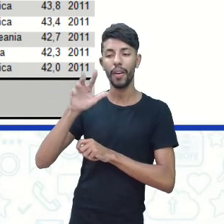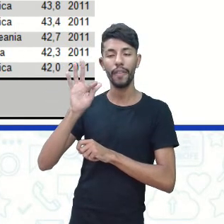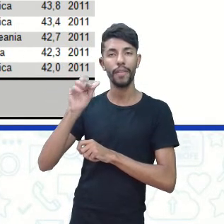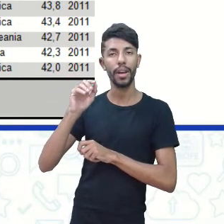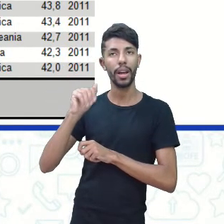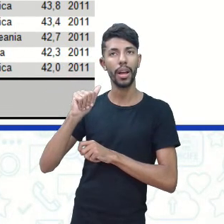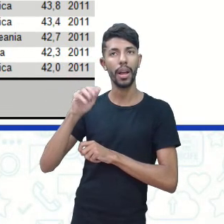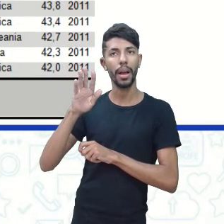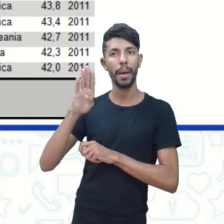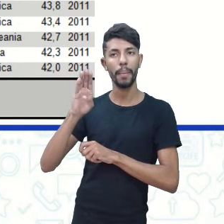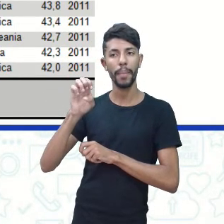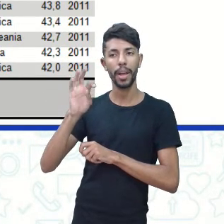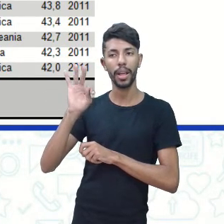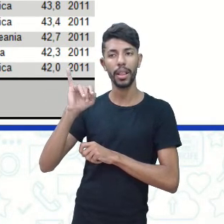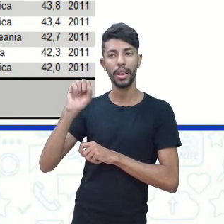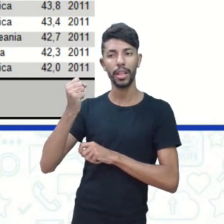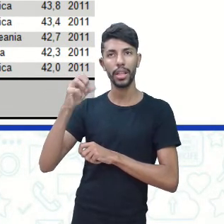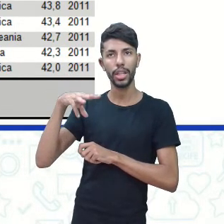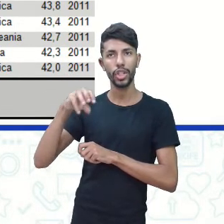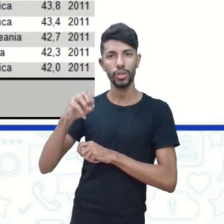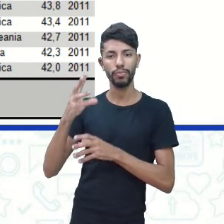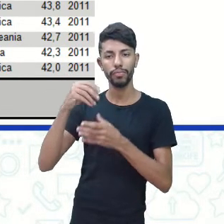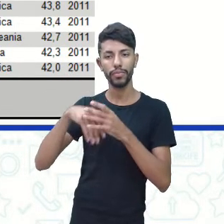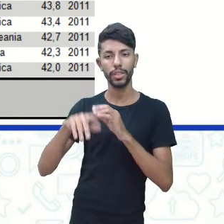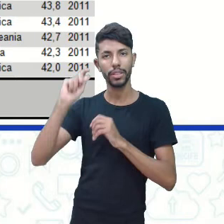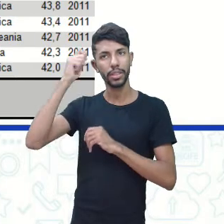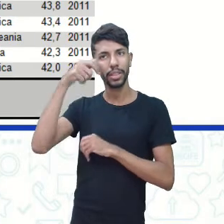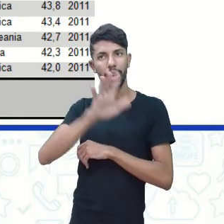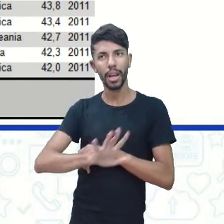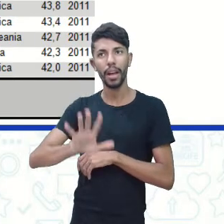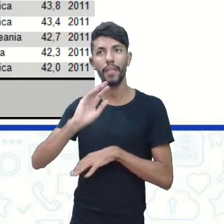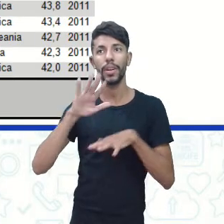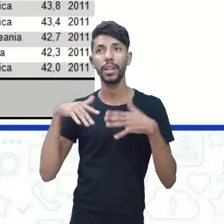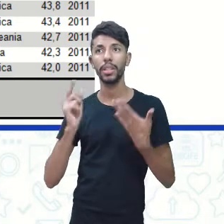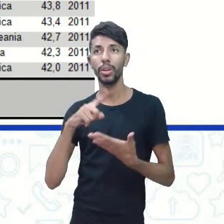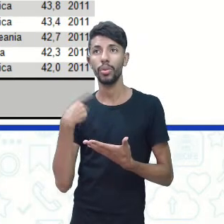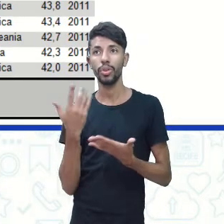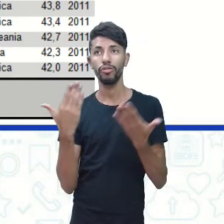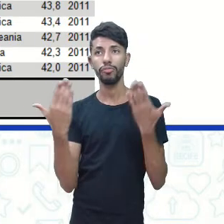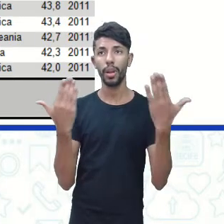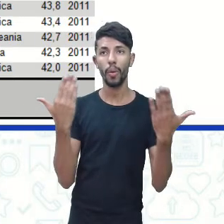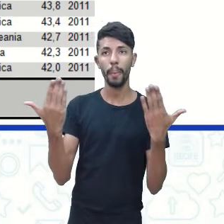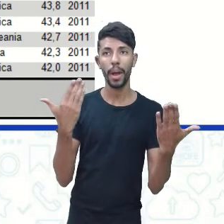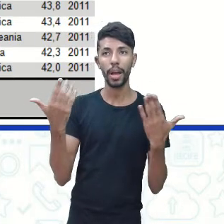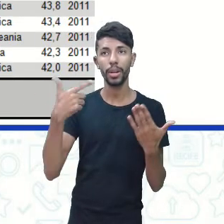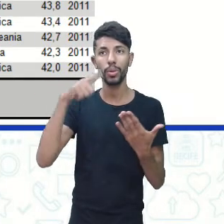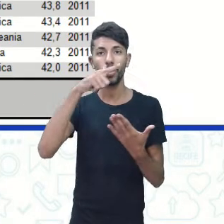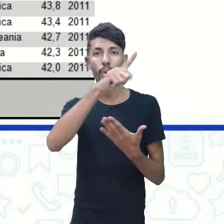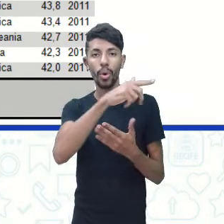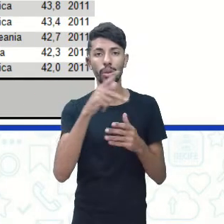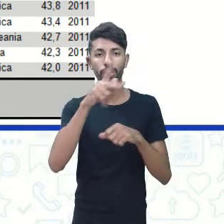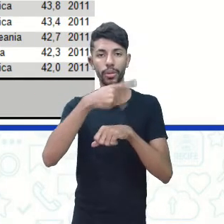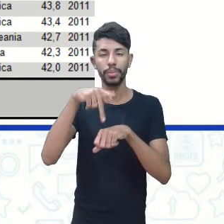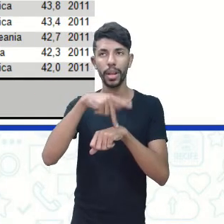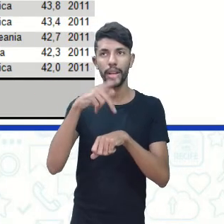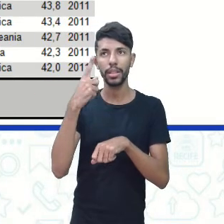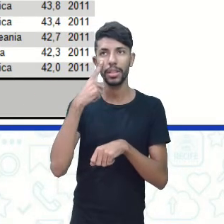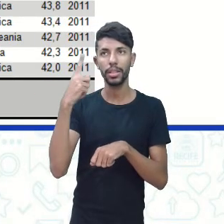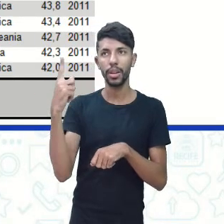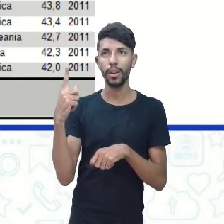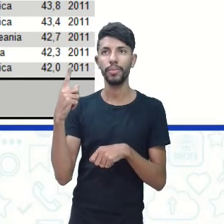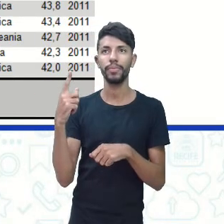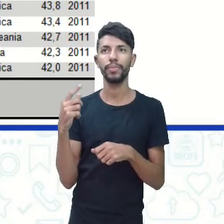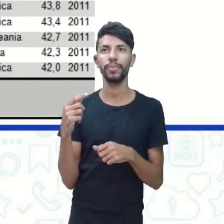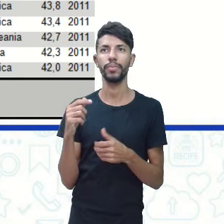a gente está fazendo aqui neste quadro uma comparação com outros países. Percebam que na casa aqui